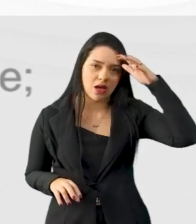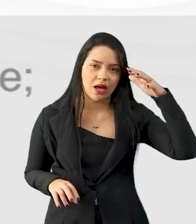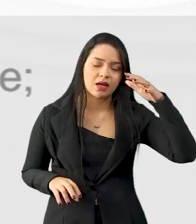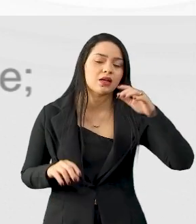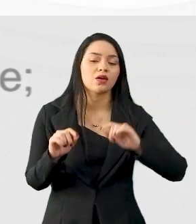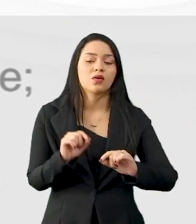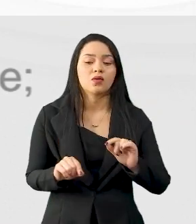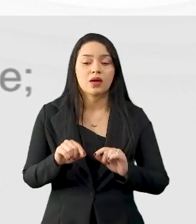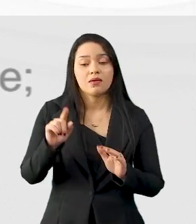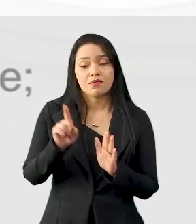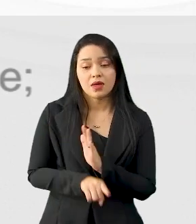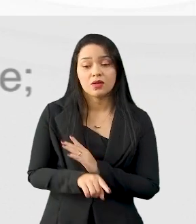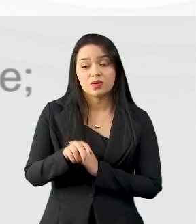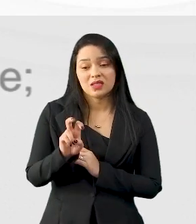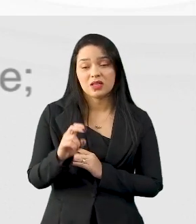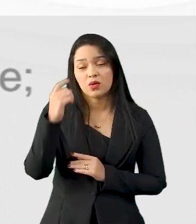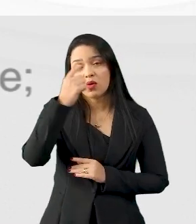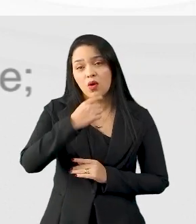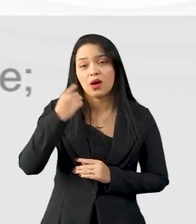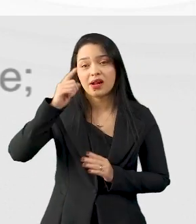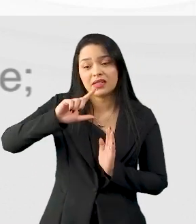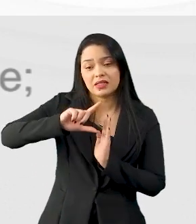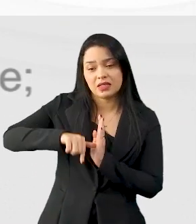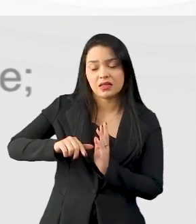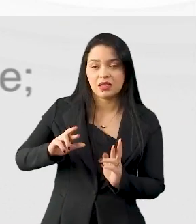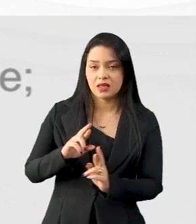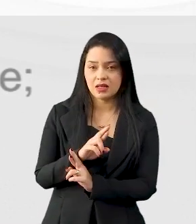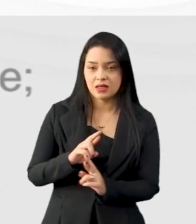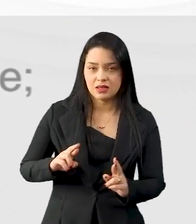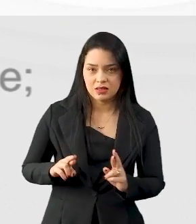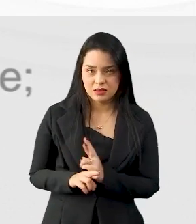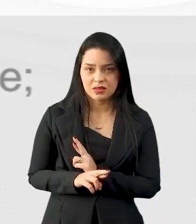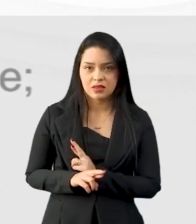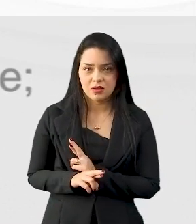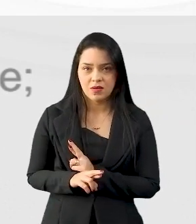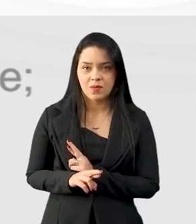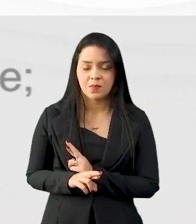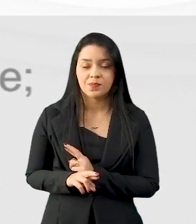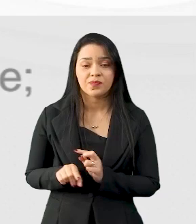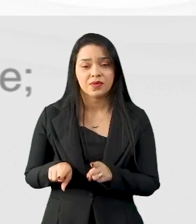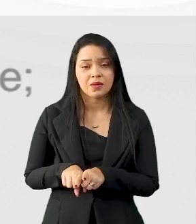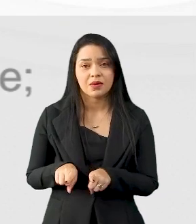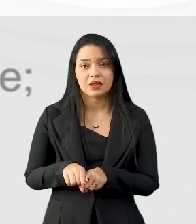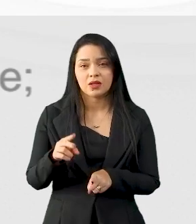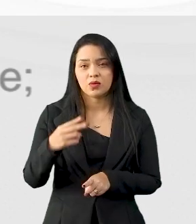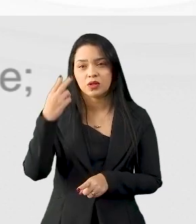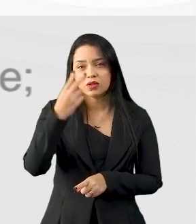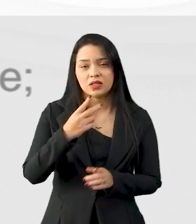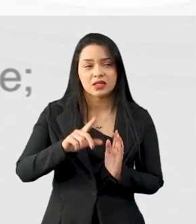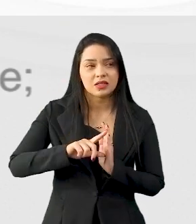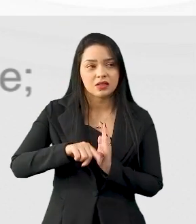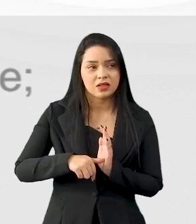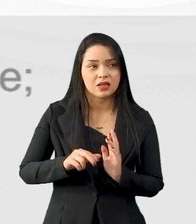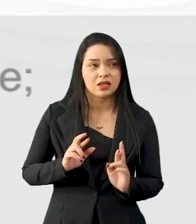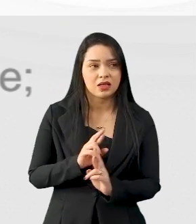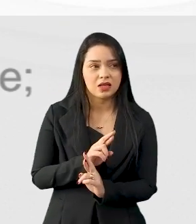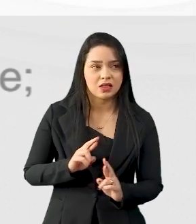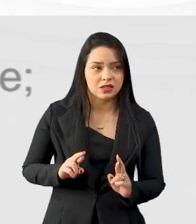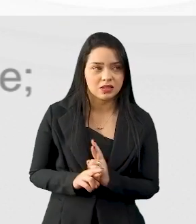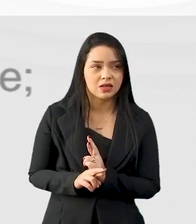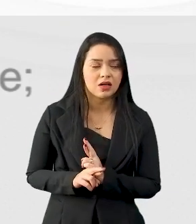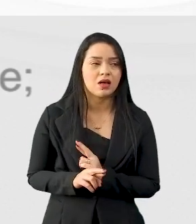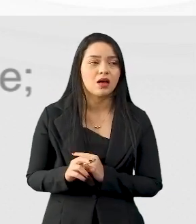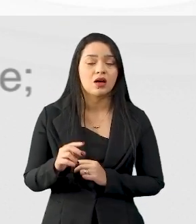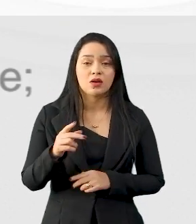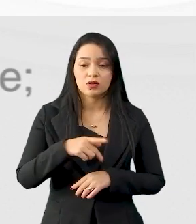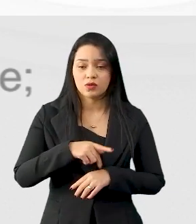está menos 5 horas atrasados em relação a Greenwich, tá certo? E está 2 horas atrasado em relação, tá, ao